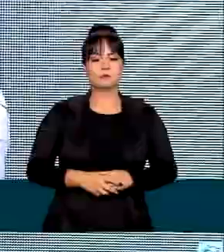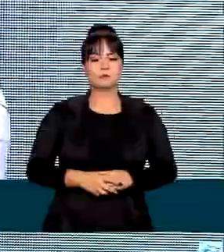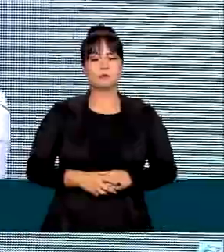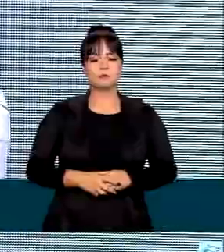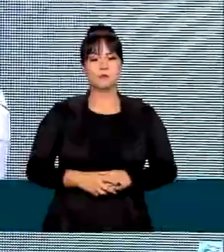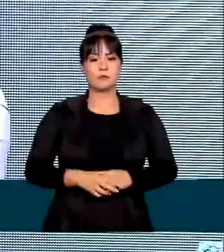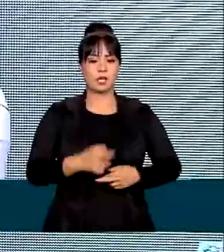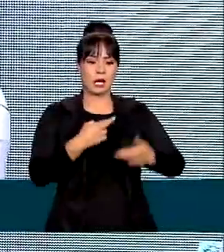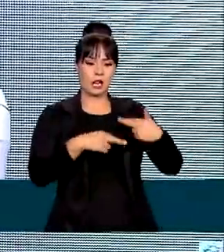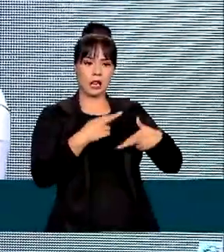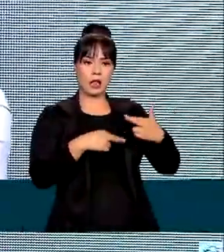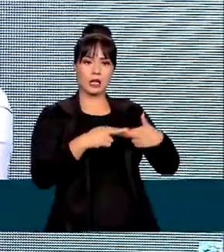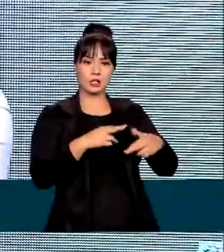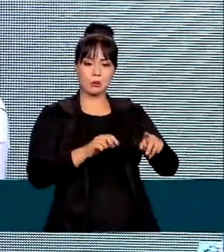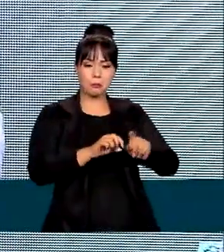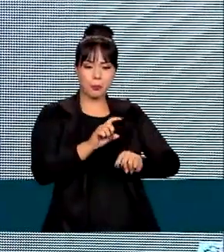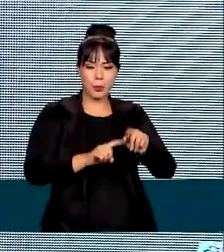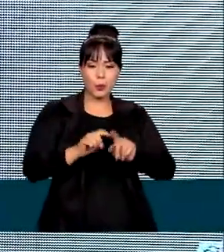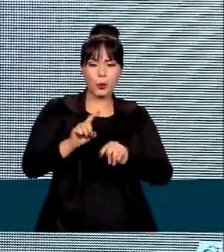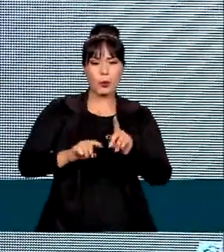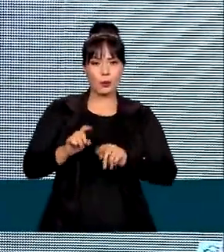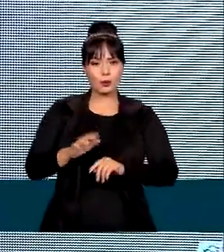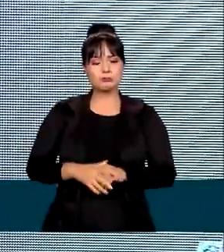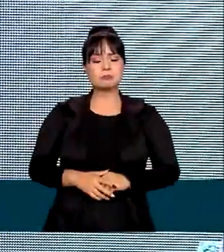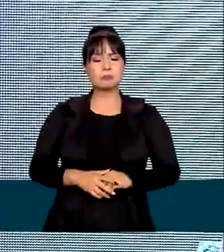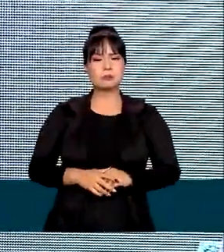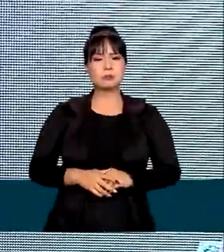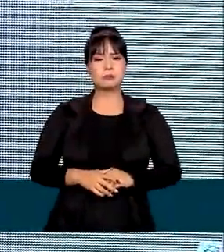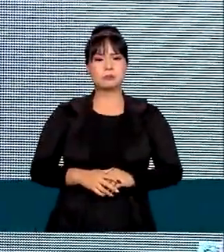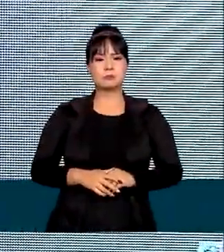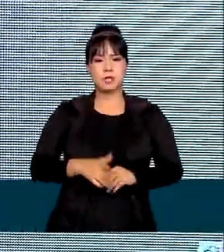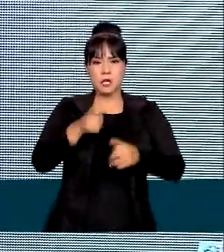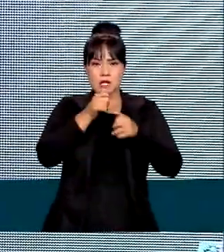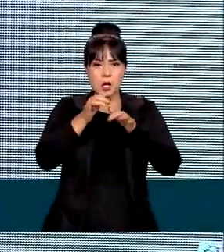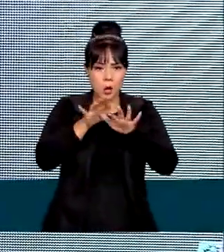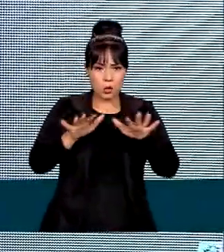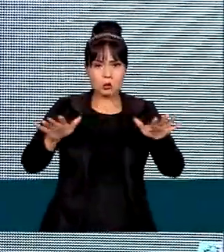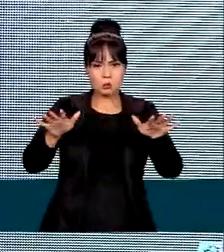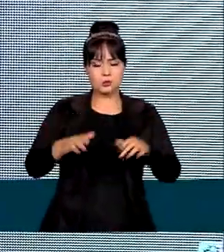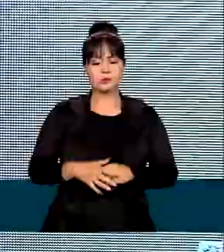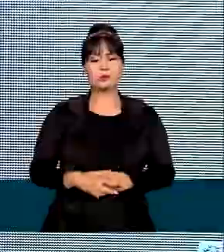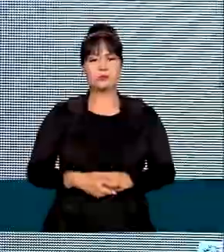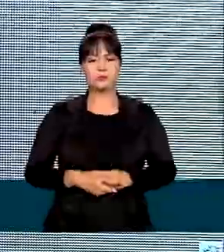reciclagem de material de resíduos sólidos